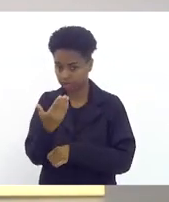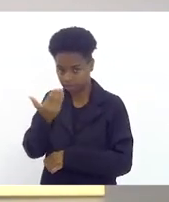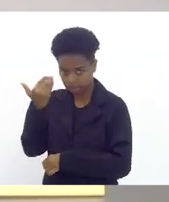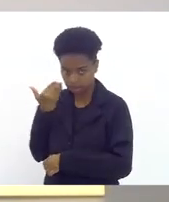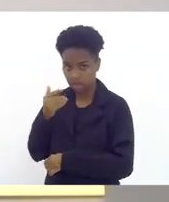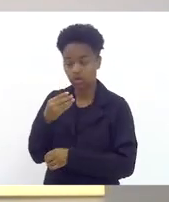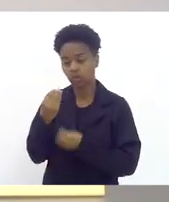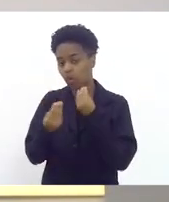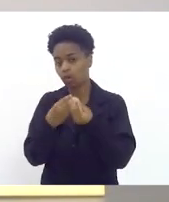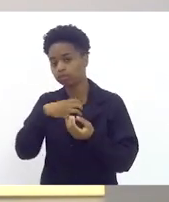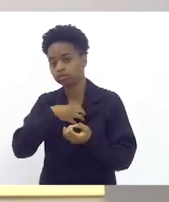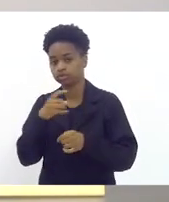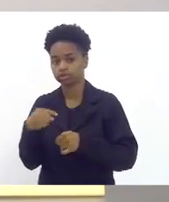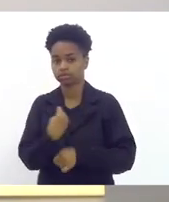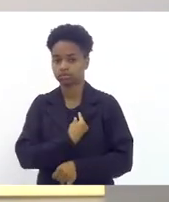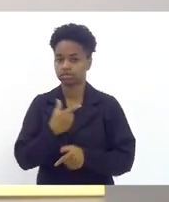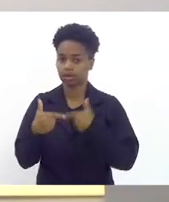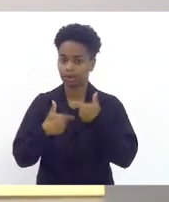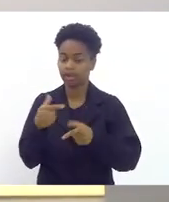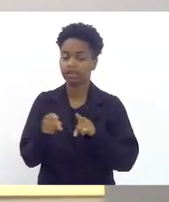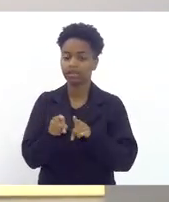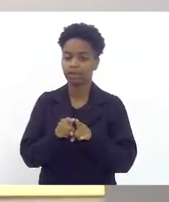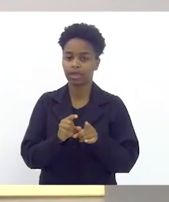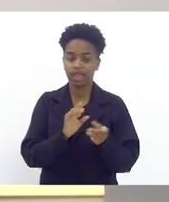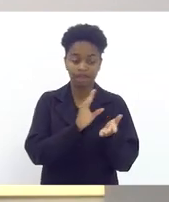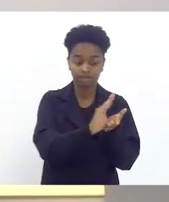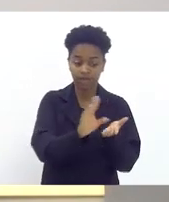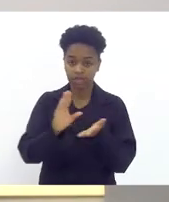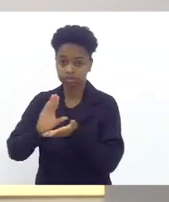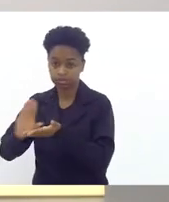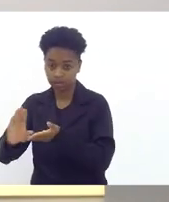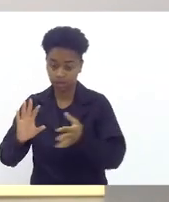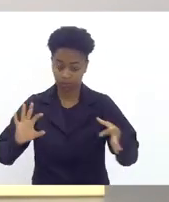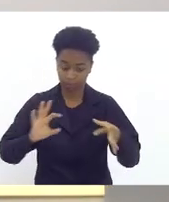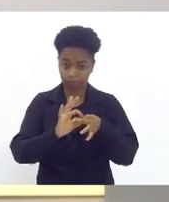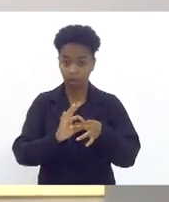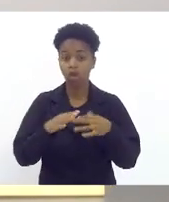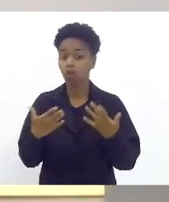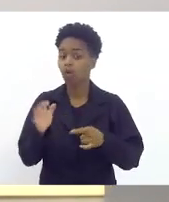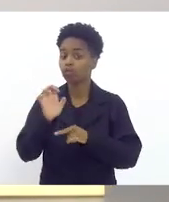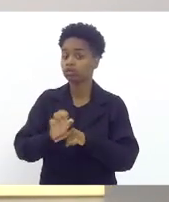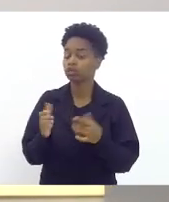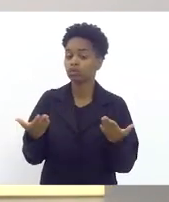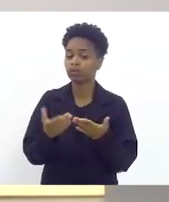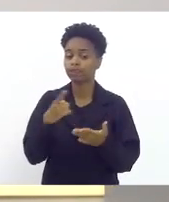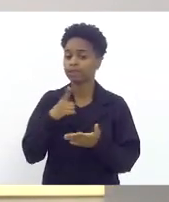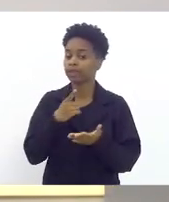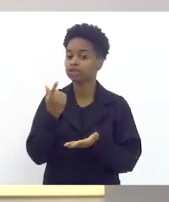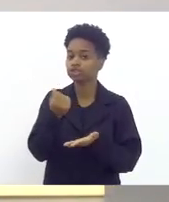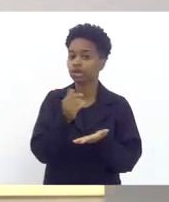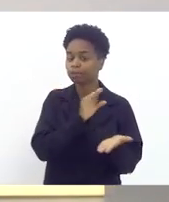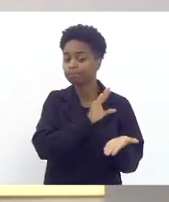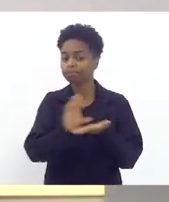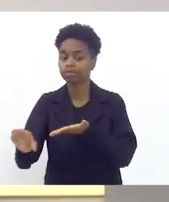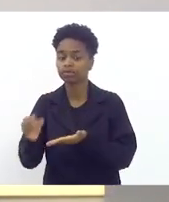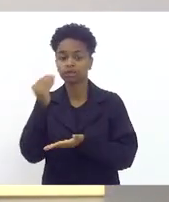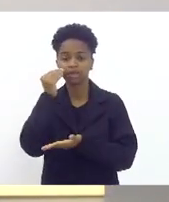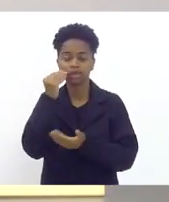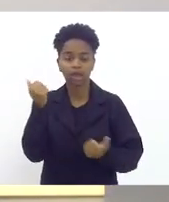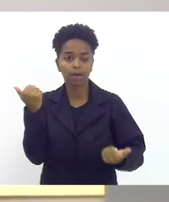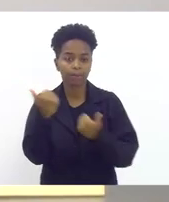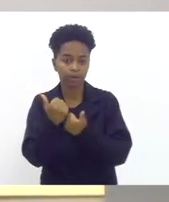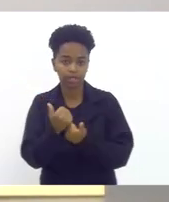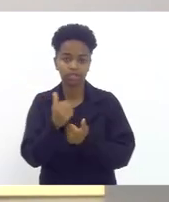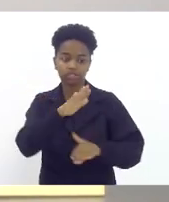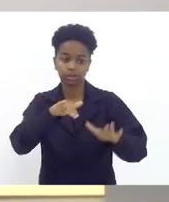está trabalhando e não só isso também casar investimentos é qual estado hoje tem esse montante recurso para ser uma contrapartida para conseguir